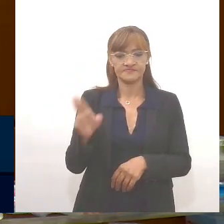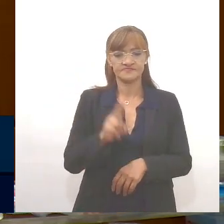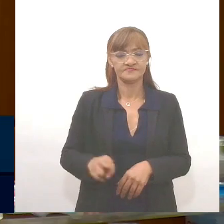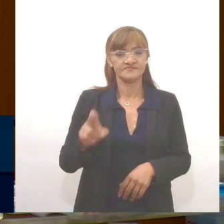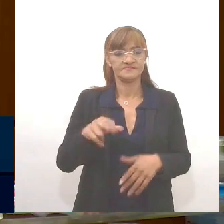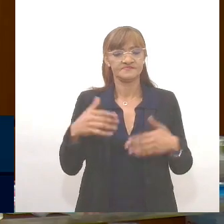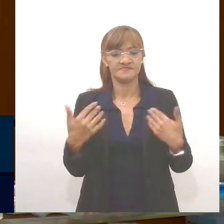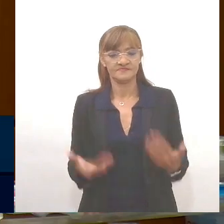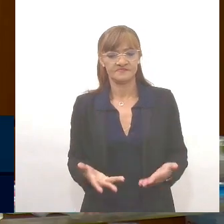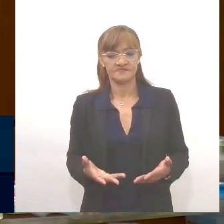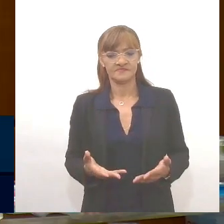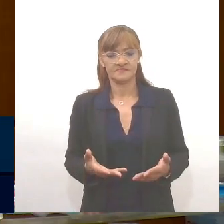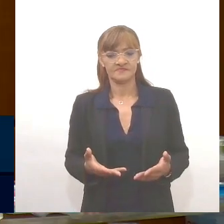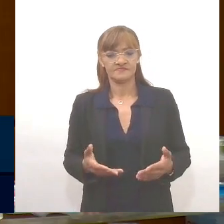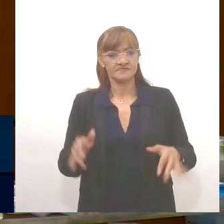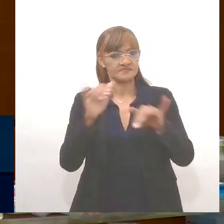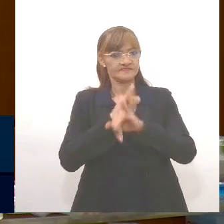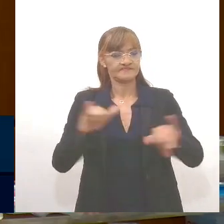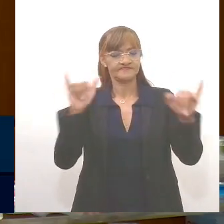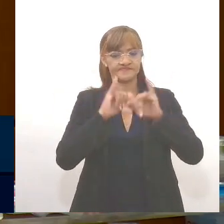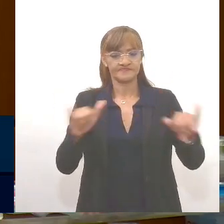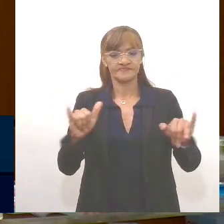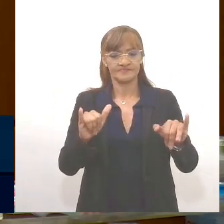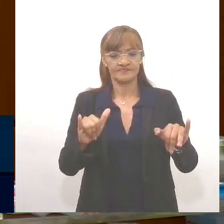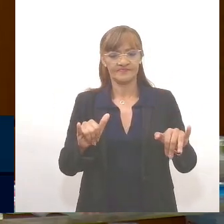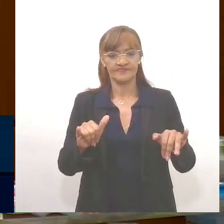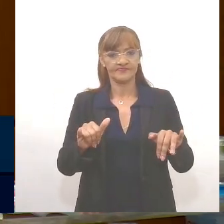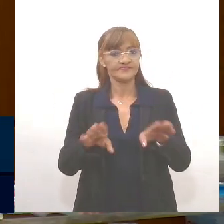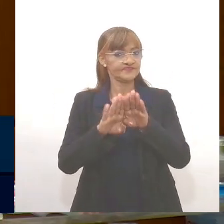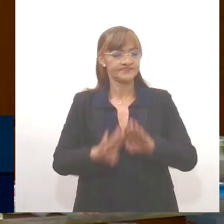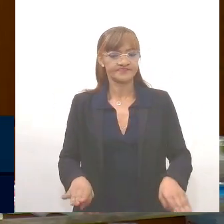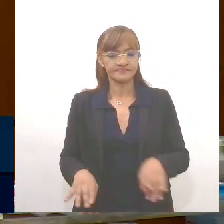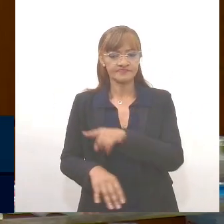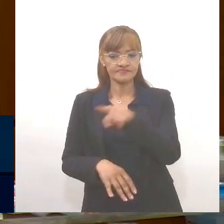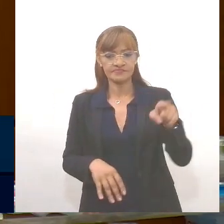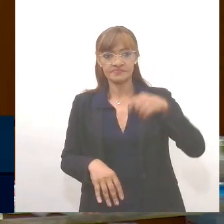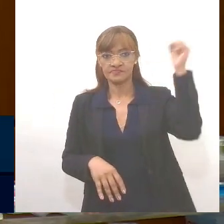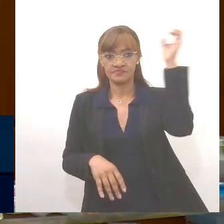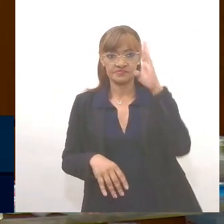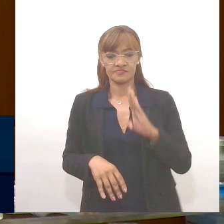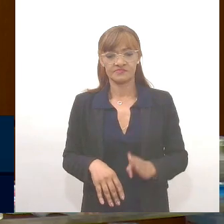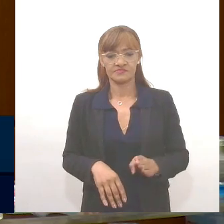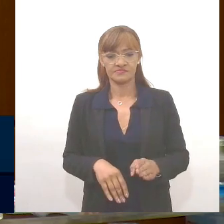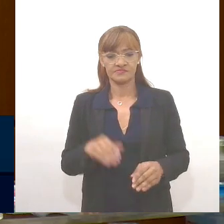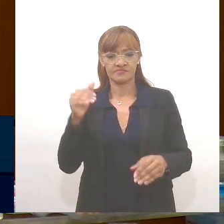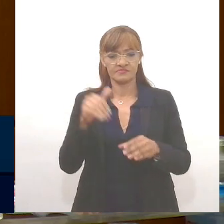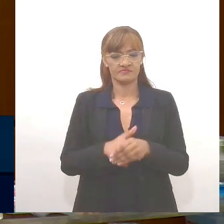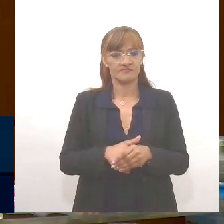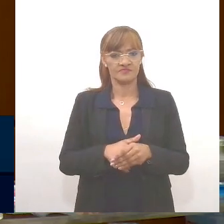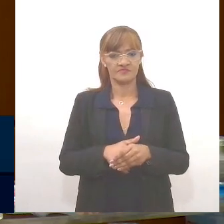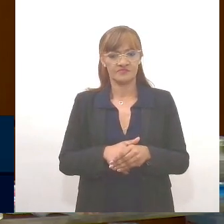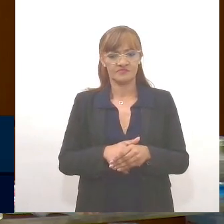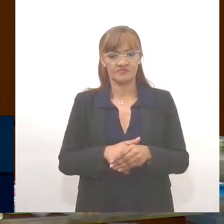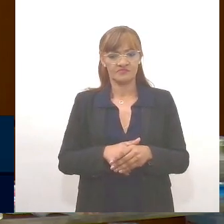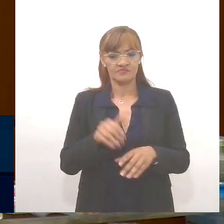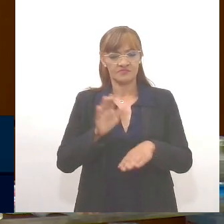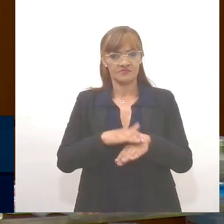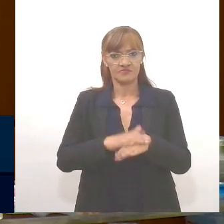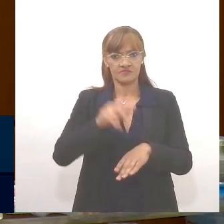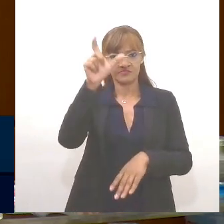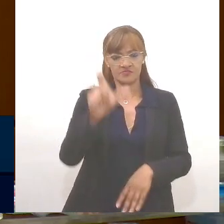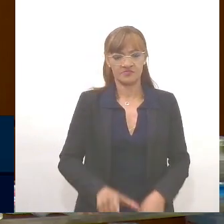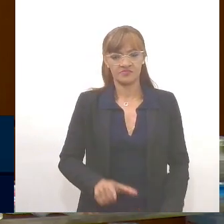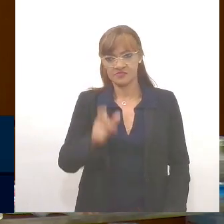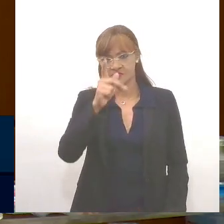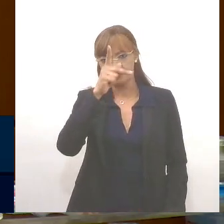visibilidade foi dessa forma que o Brasil elegeu um fascista porque ele se utiliza de perseguição de